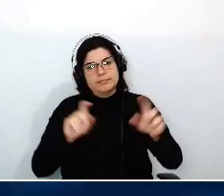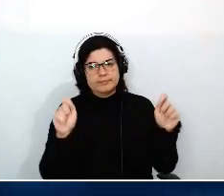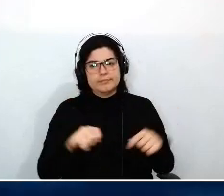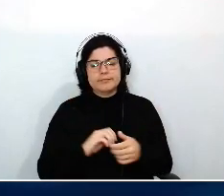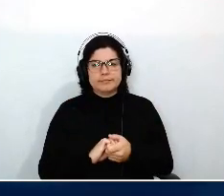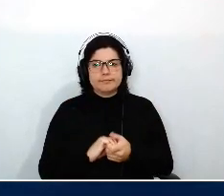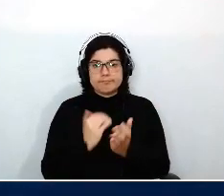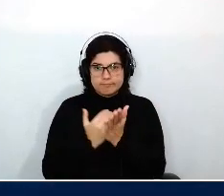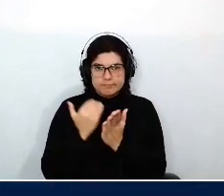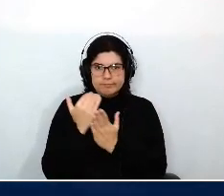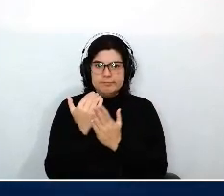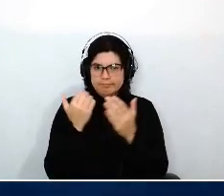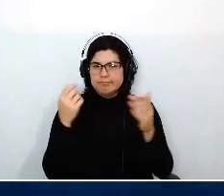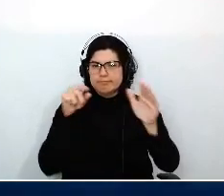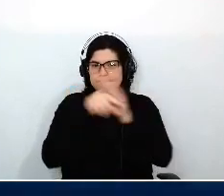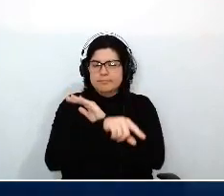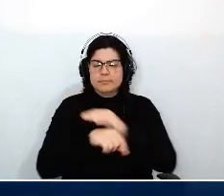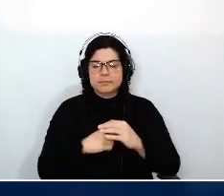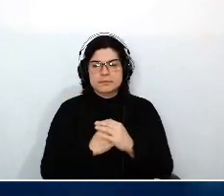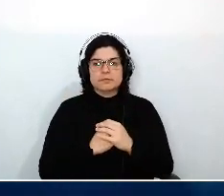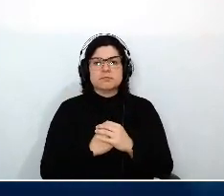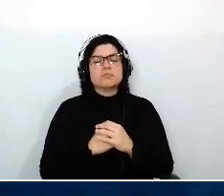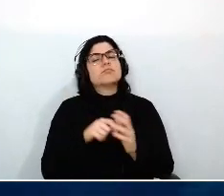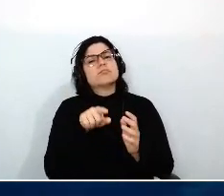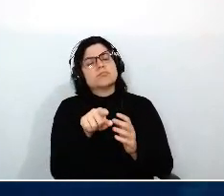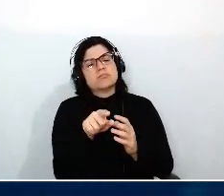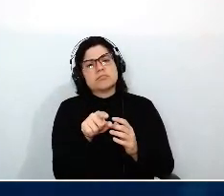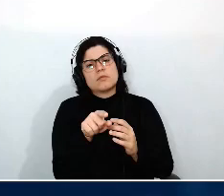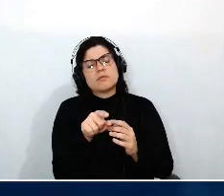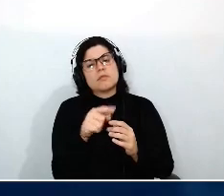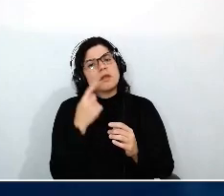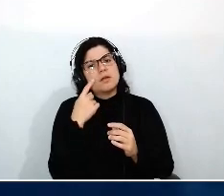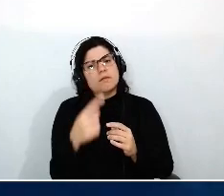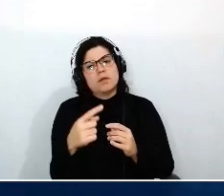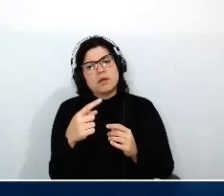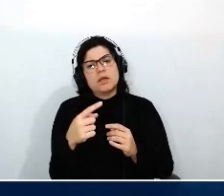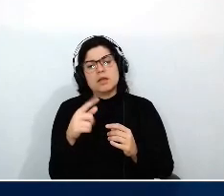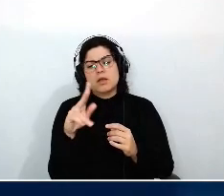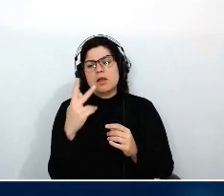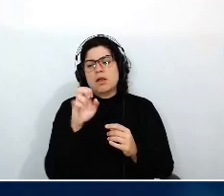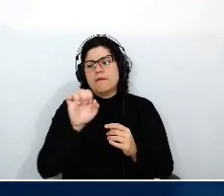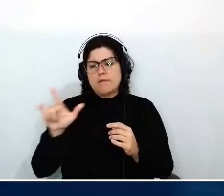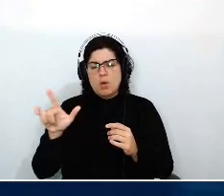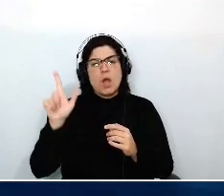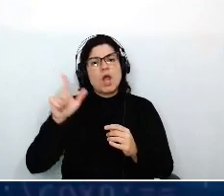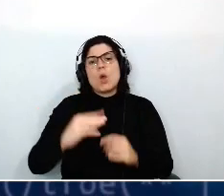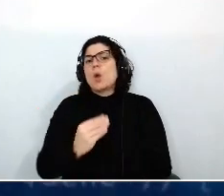aqui, né, a pergunta, você vê na FEL uma oportunidade de se ter